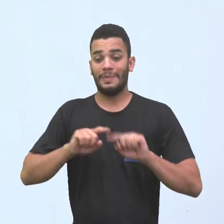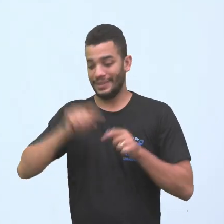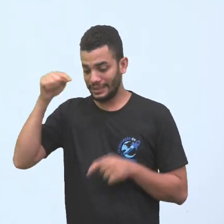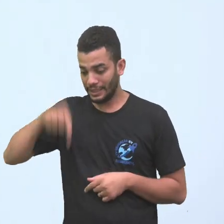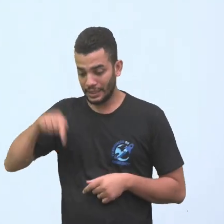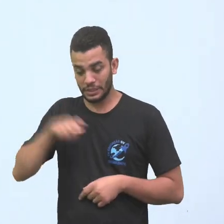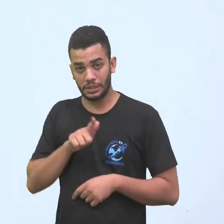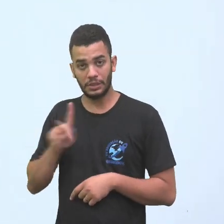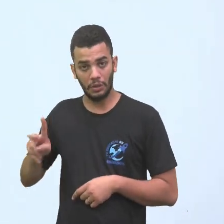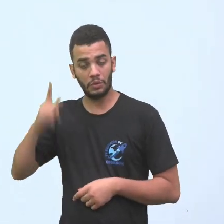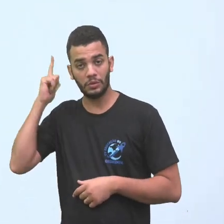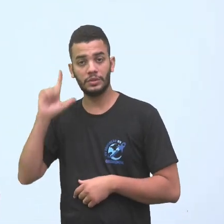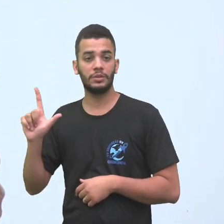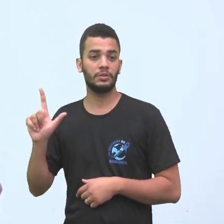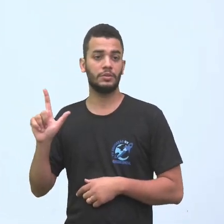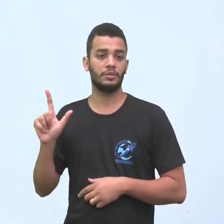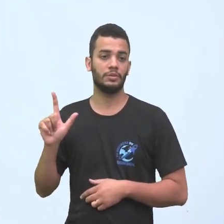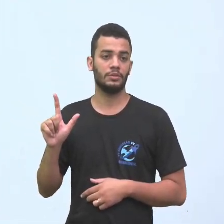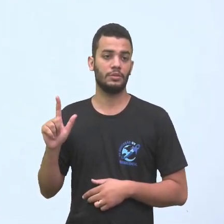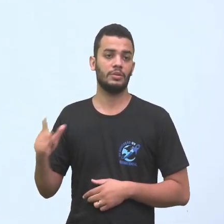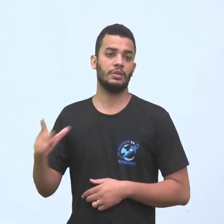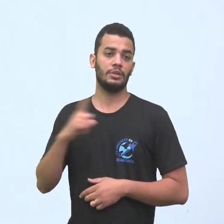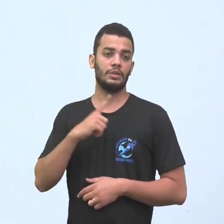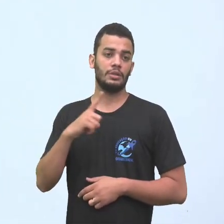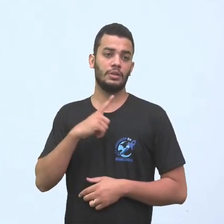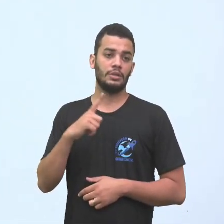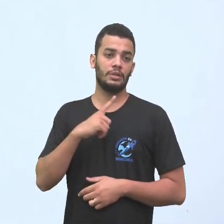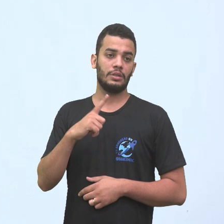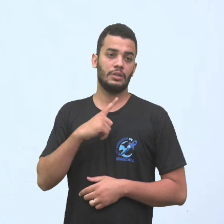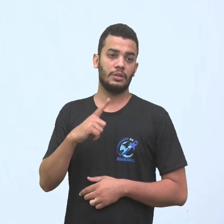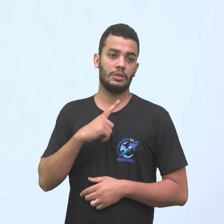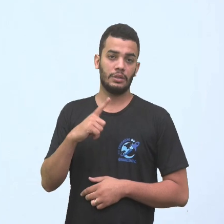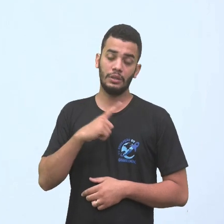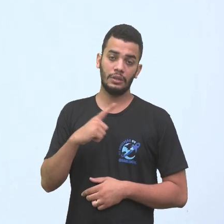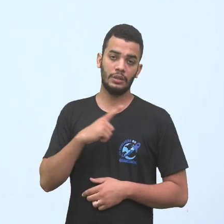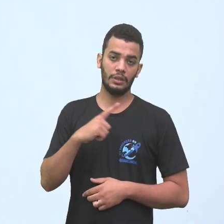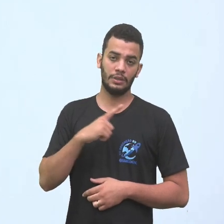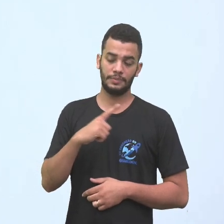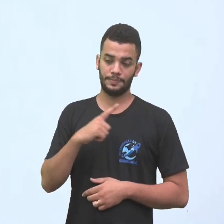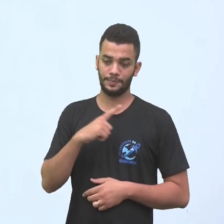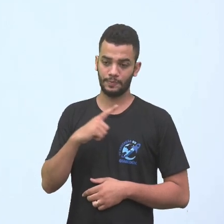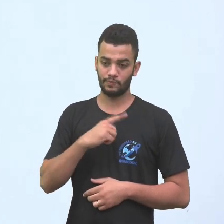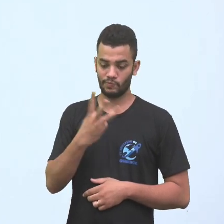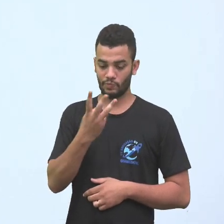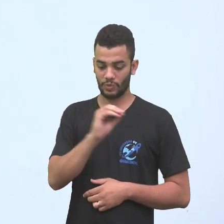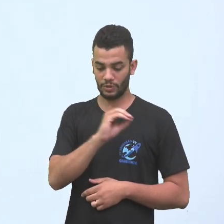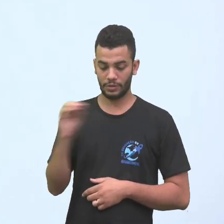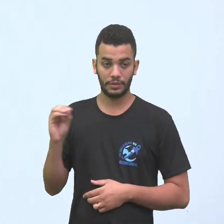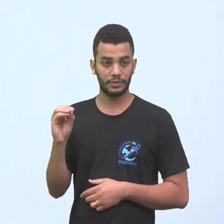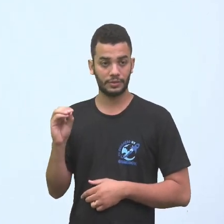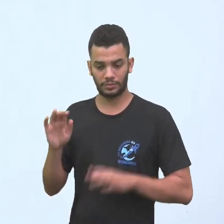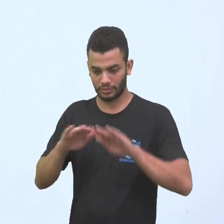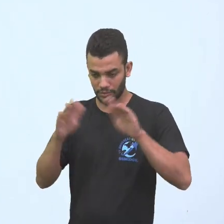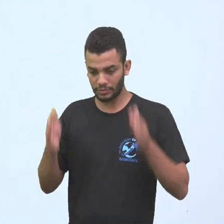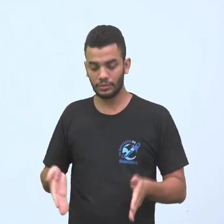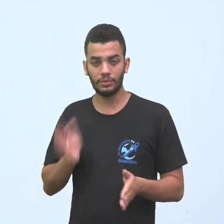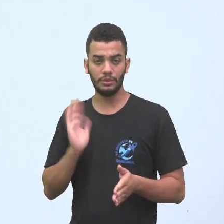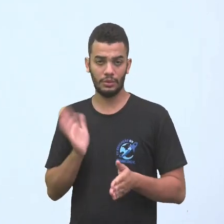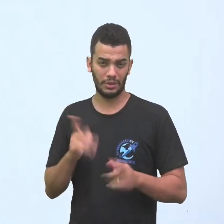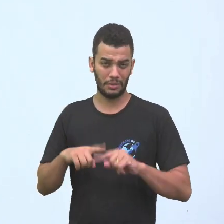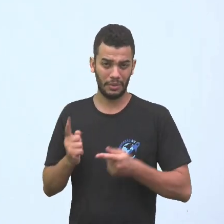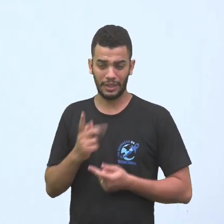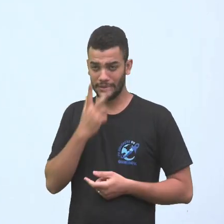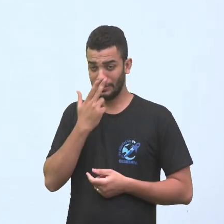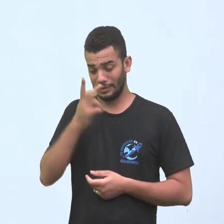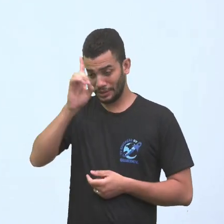estamos com 300, prefeito. Nós estaríamos com 3 mil mesas hoje aqui. Jeane quer mesa todo dia. Todo dia. Quero mesa, quero